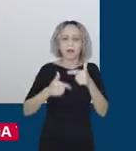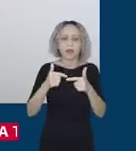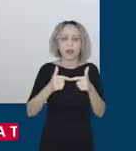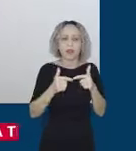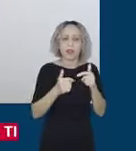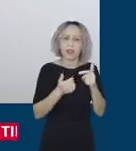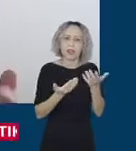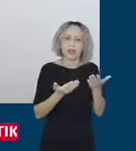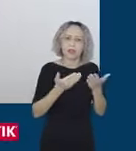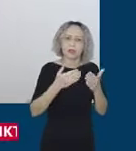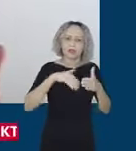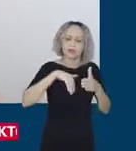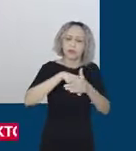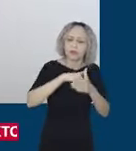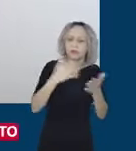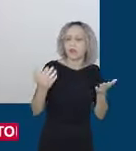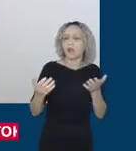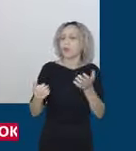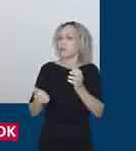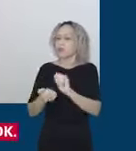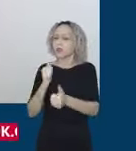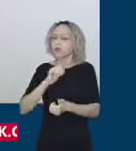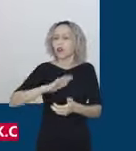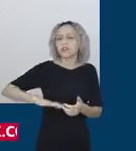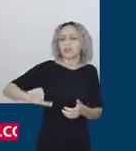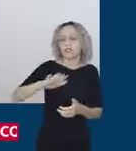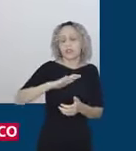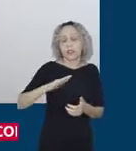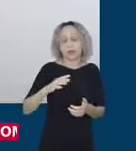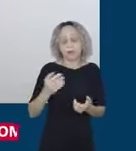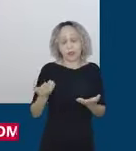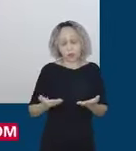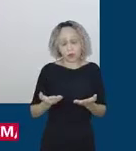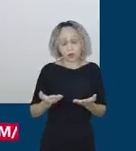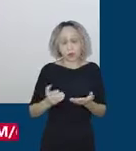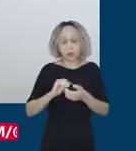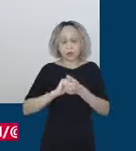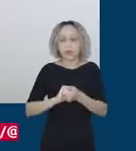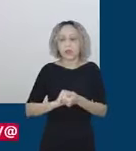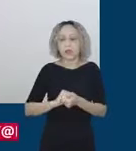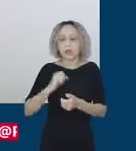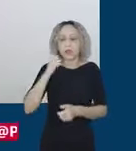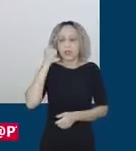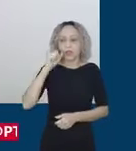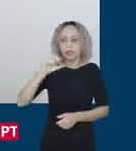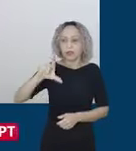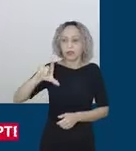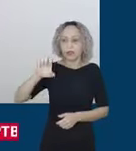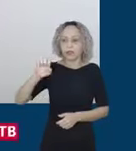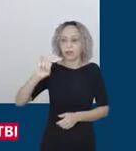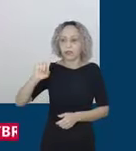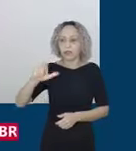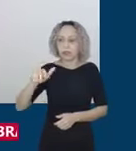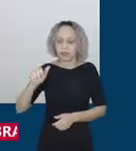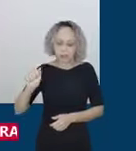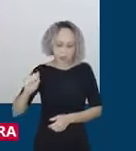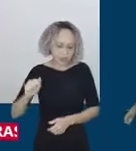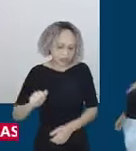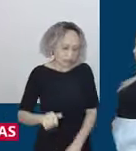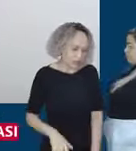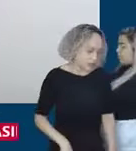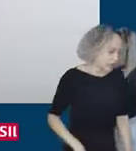no esporte. E aí eu já cumprimento a senadora Leila Barros, viu? Que tentaram tirar,